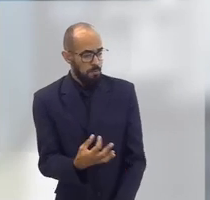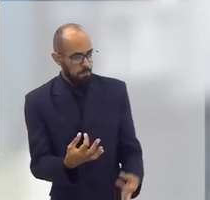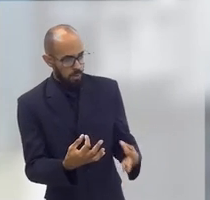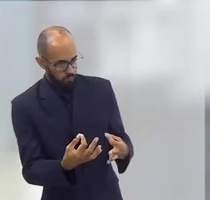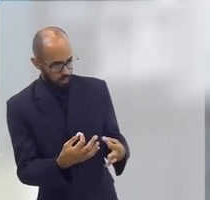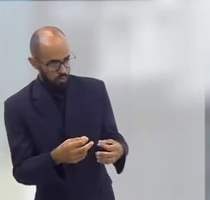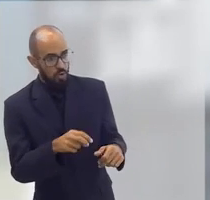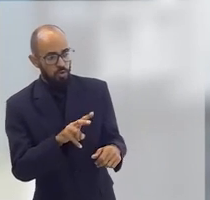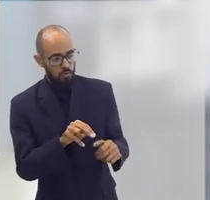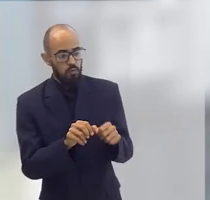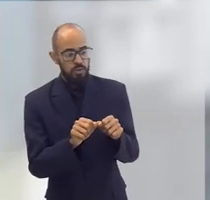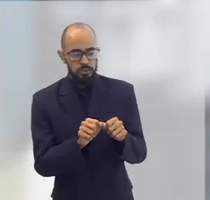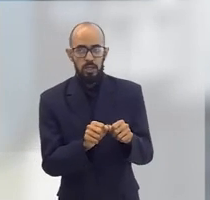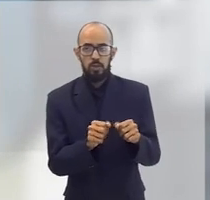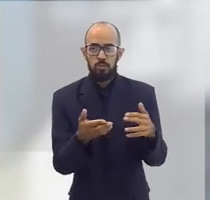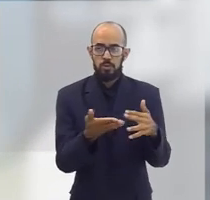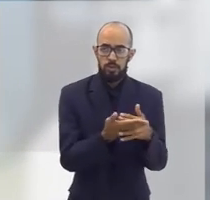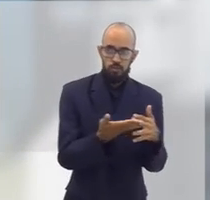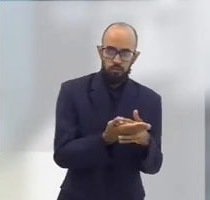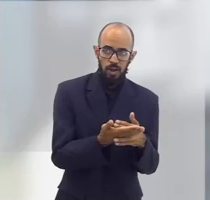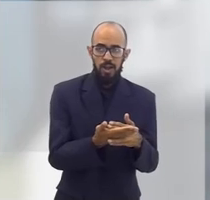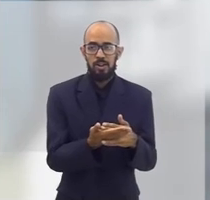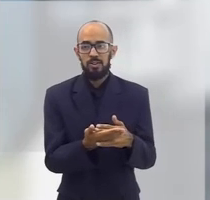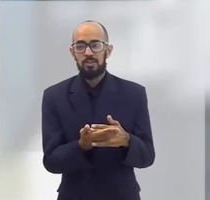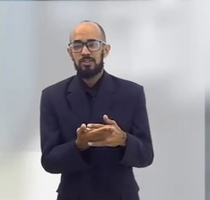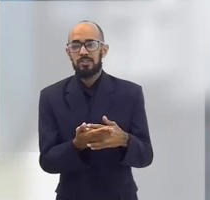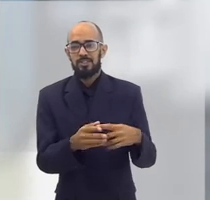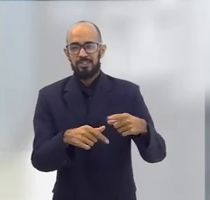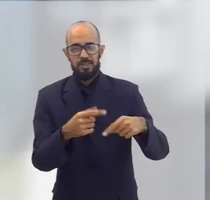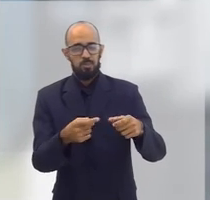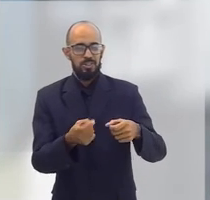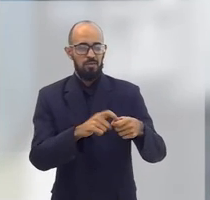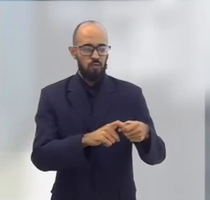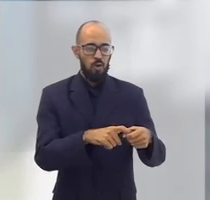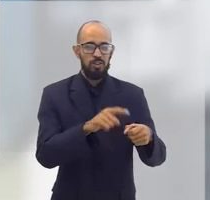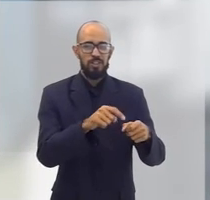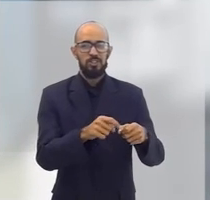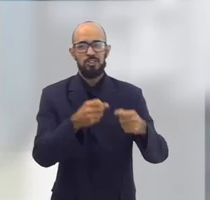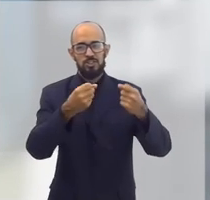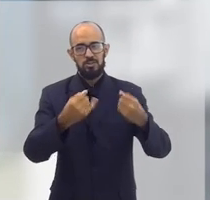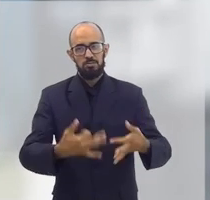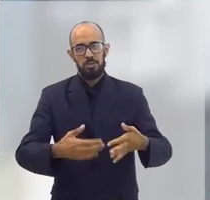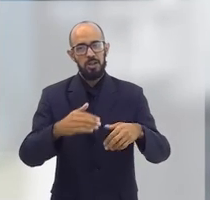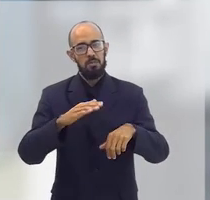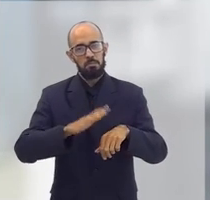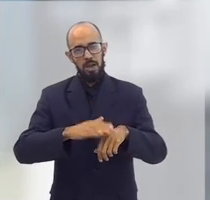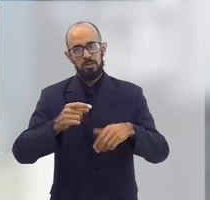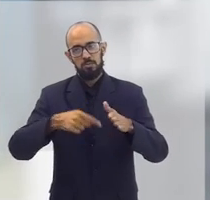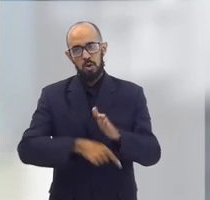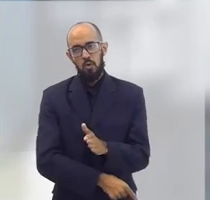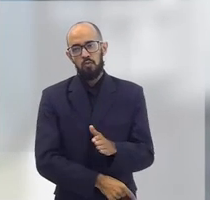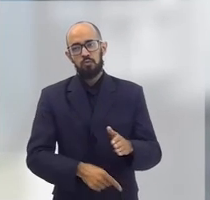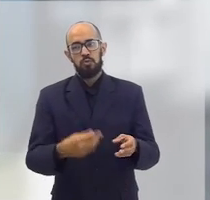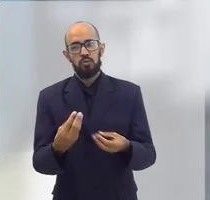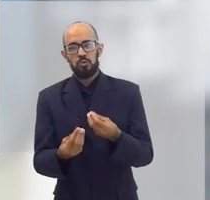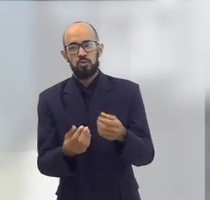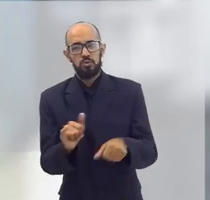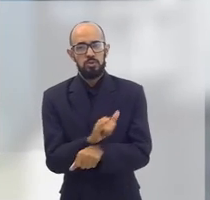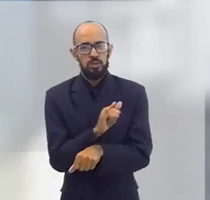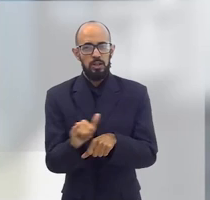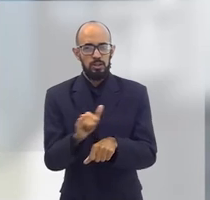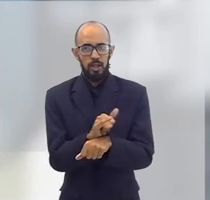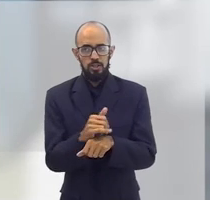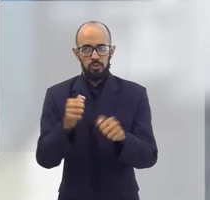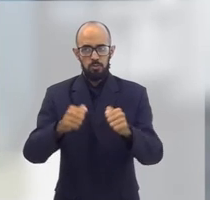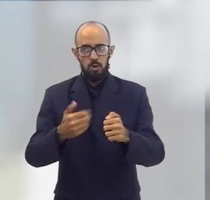Perfeito, Pedro. Eu vou precisar fazer uma pausa aqui na nossa conversa para chamar um intervalo, e na volta a gente vai abordar temas mais específicos, como medidas